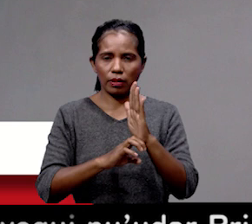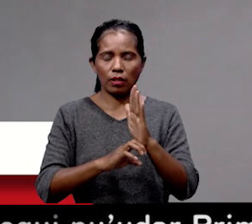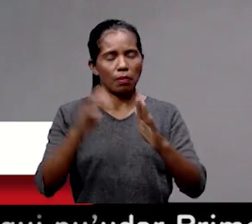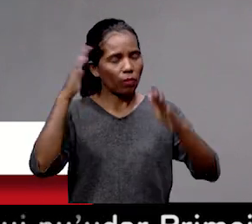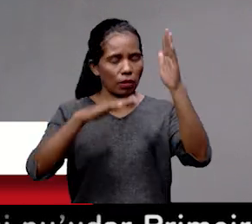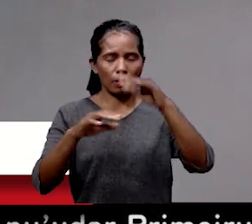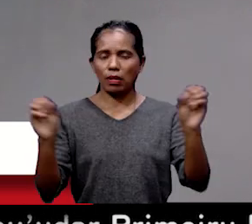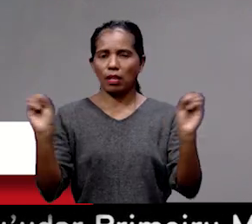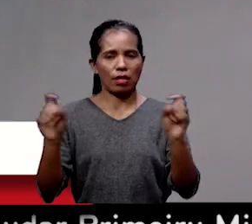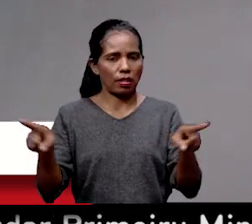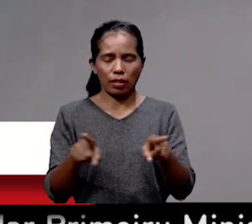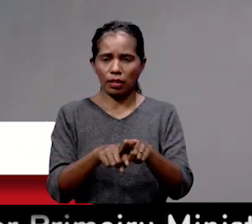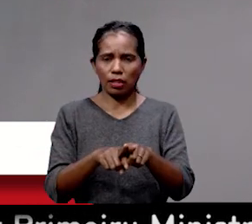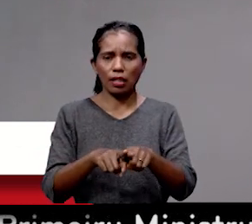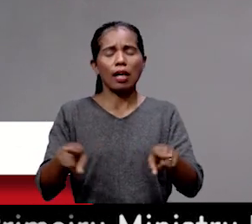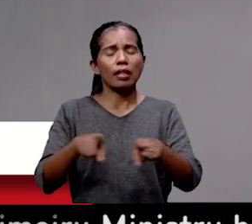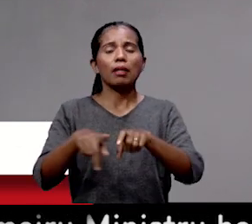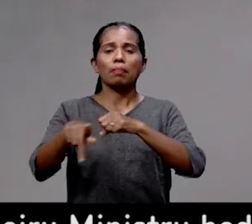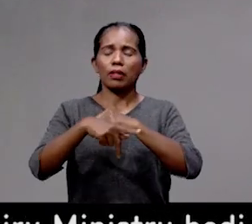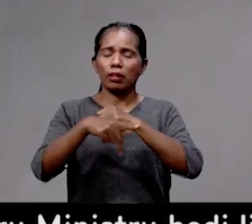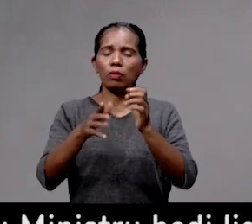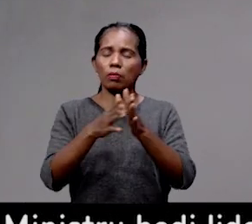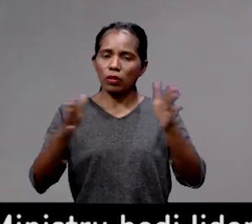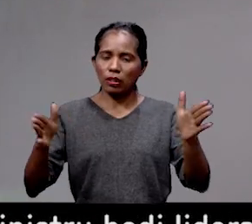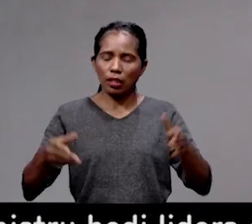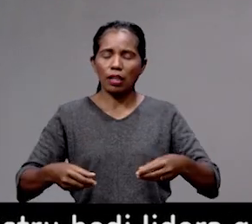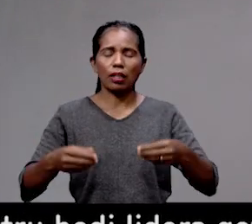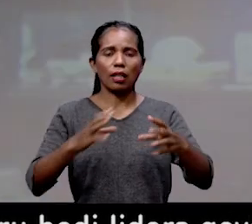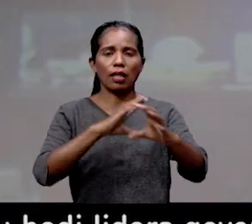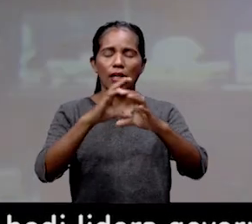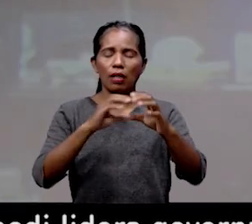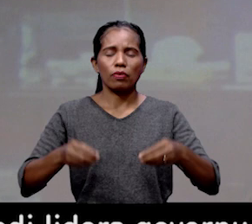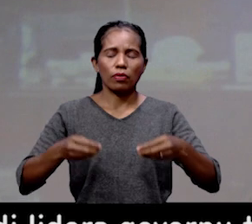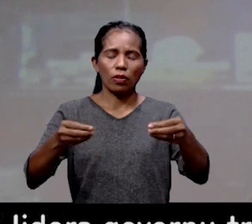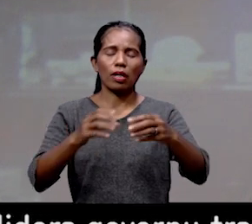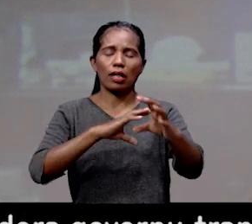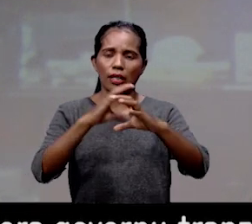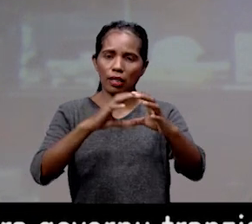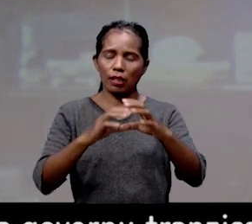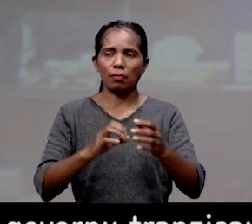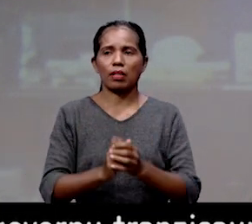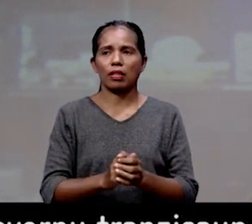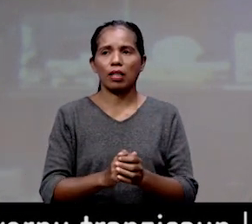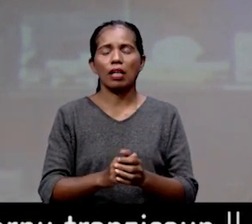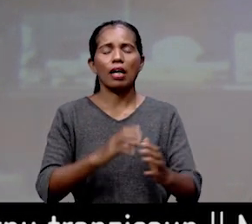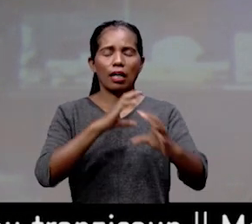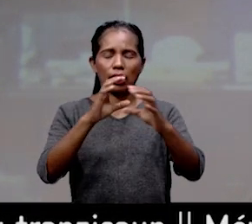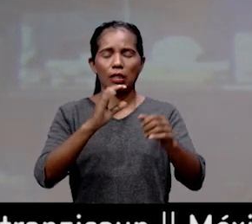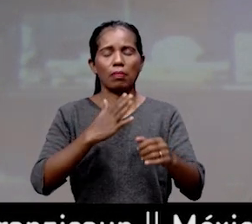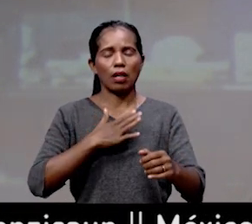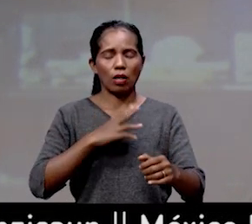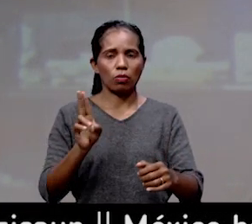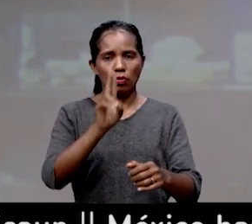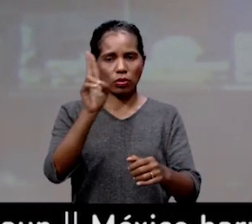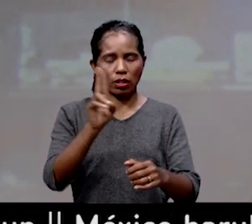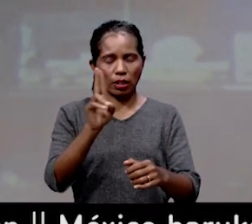senha ida. Nem partido boa se nem bem acabou lá, entre careta mas fortalece em rosa na terraça. Careta nem bahu usa né, começa a terceira legislatura